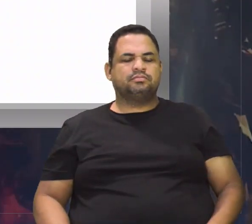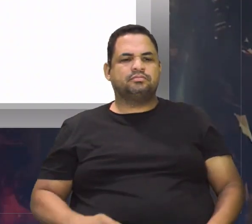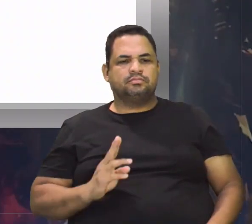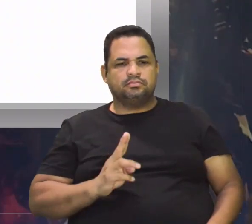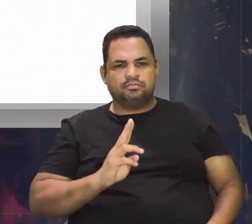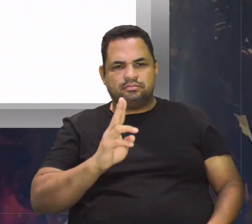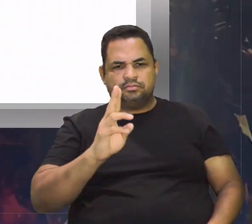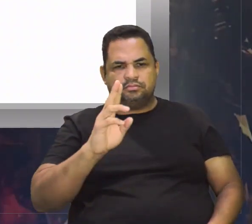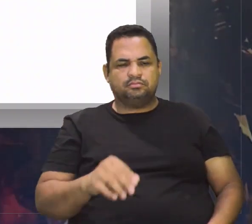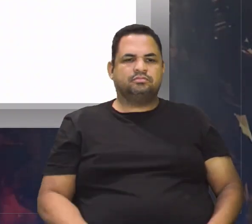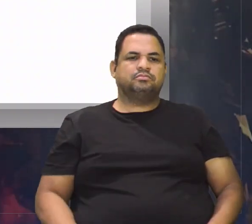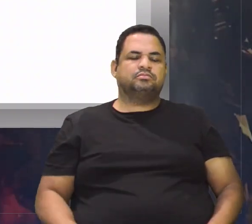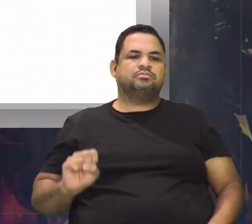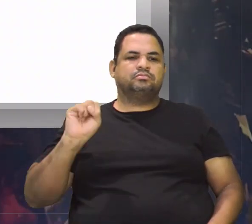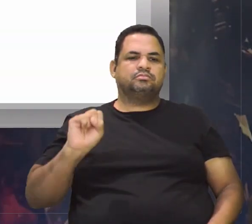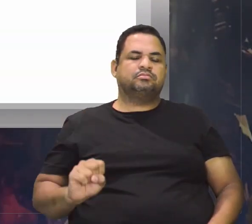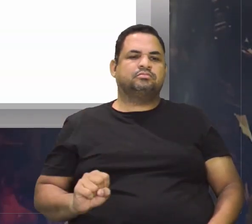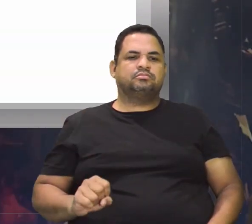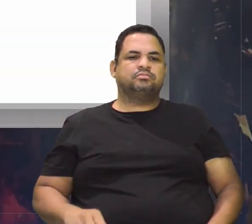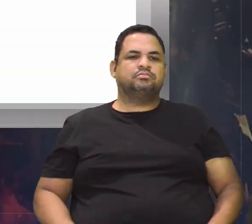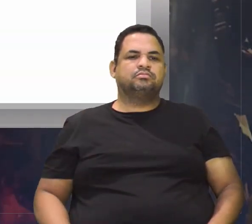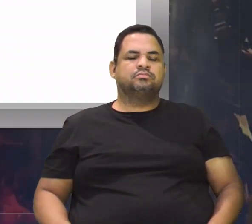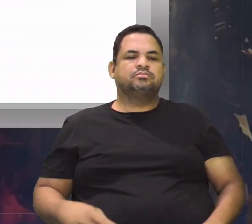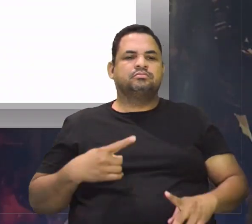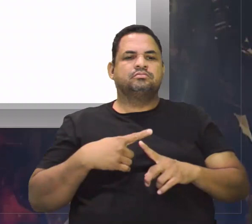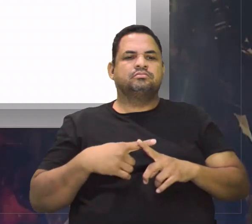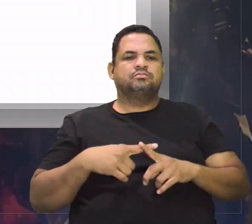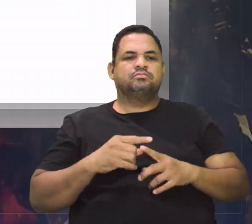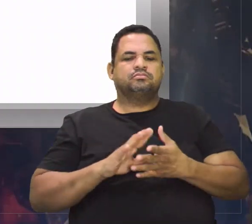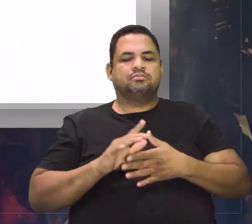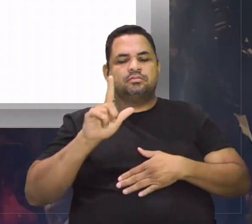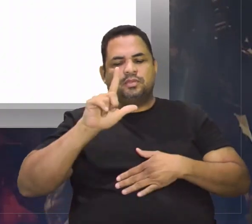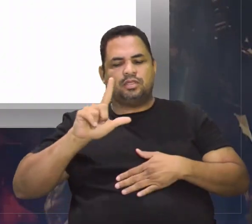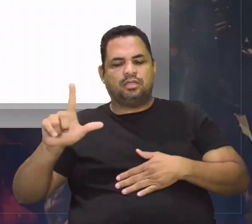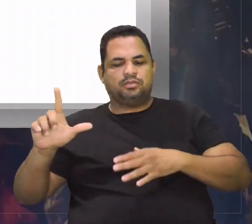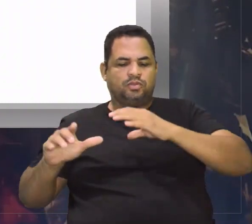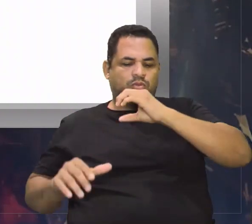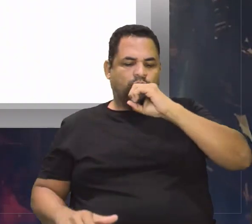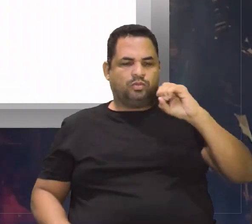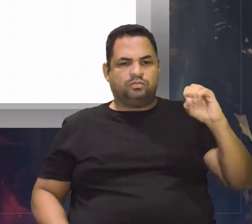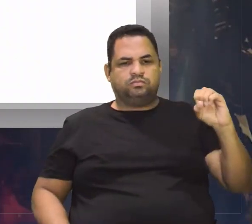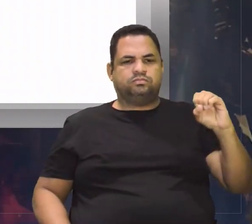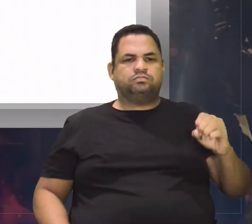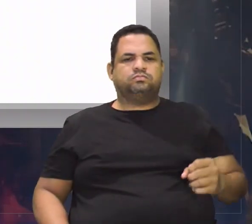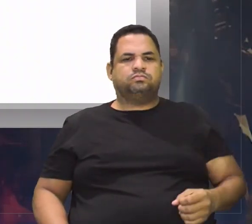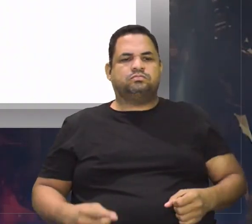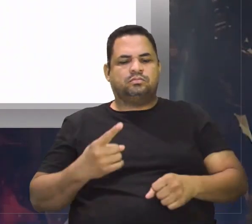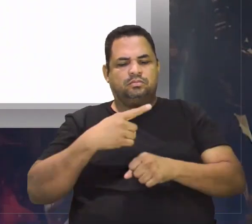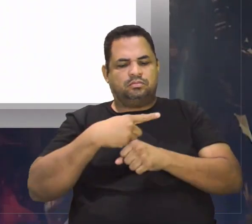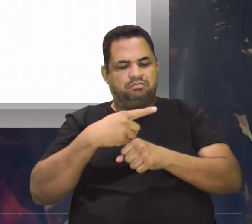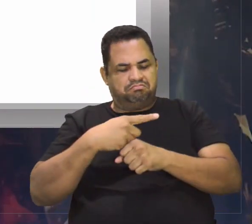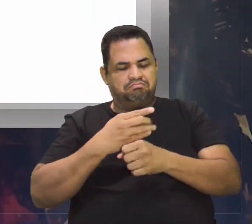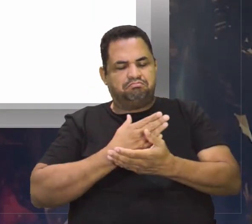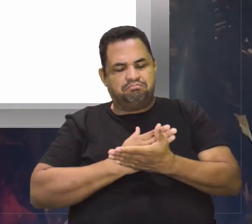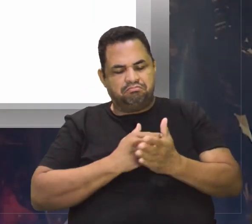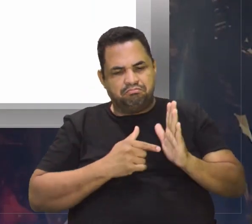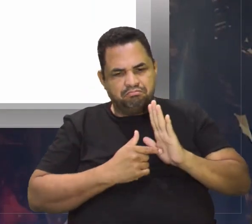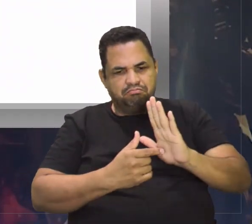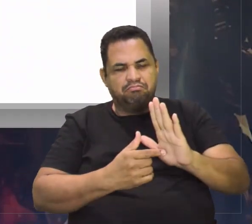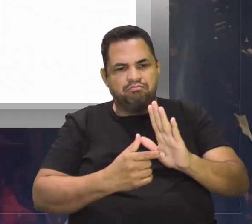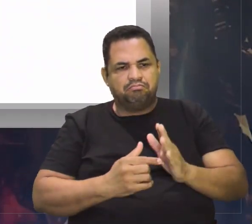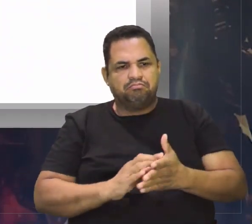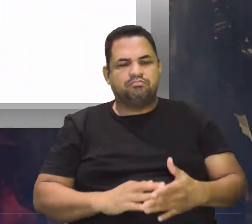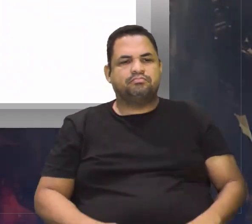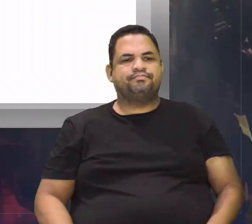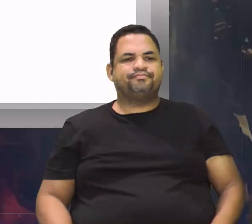para o sul. Se eu queria ir para o leste ou oeste, a bússola que me dizia onde era o leste